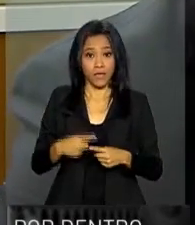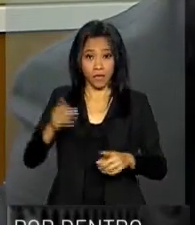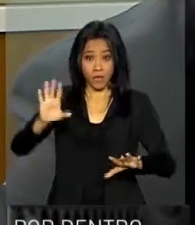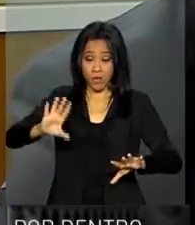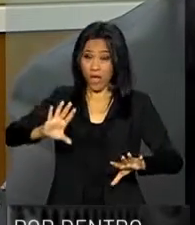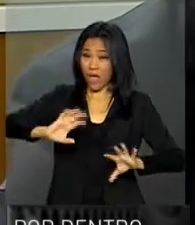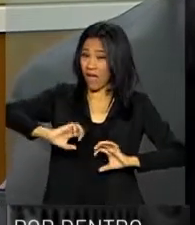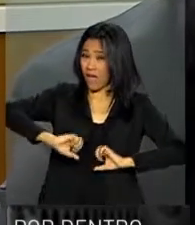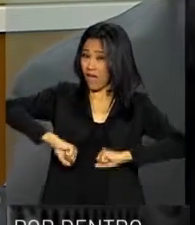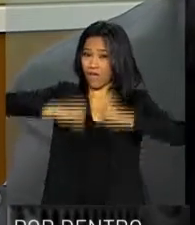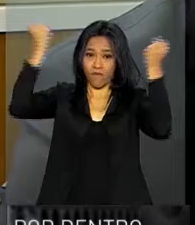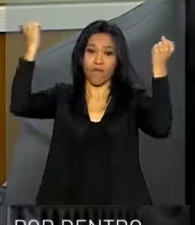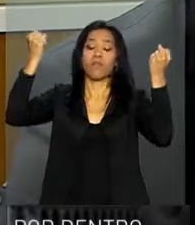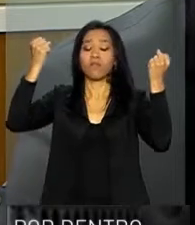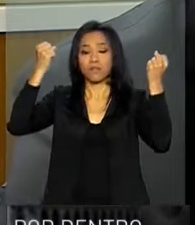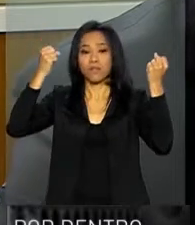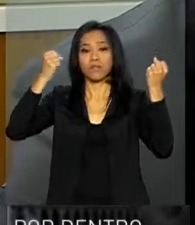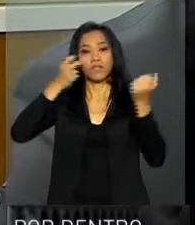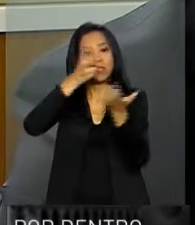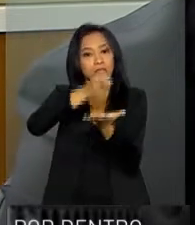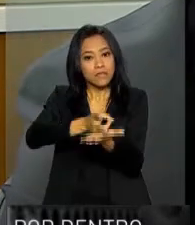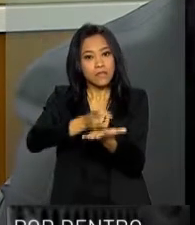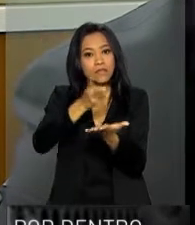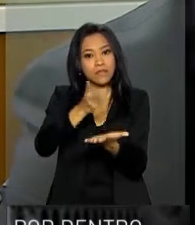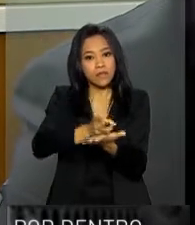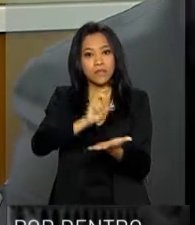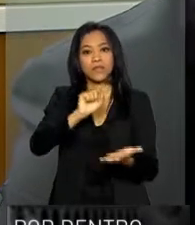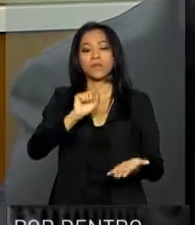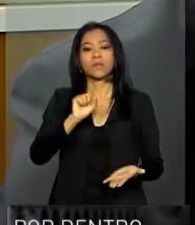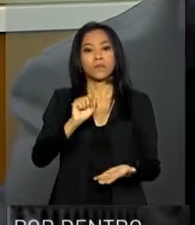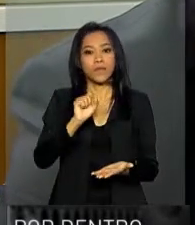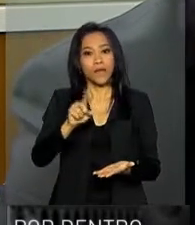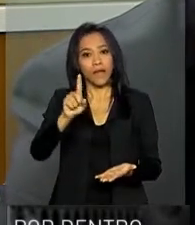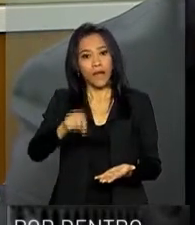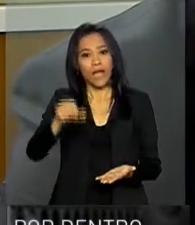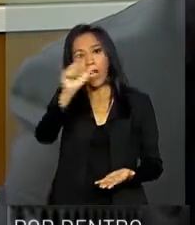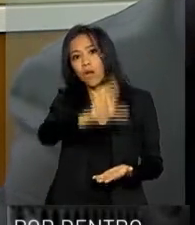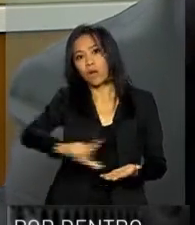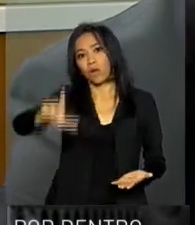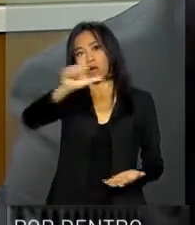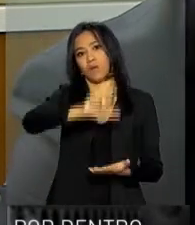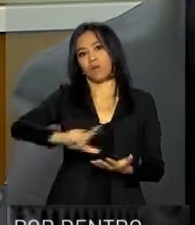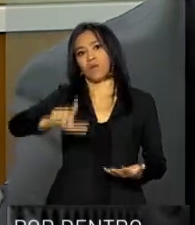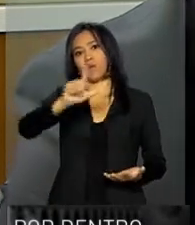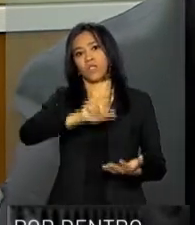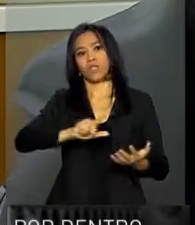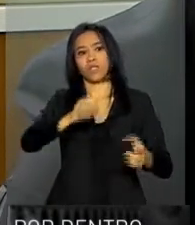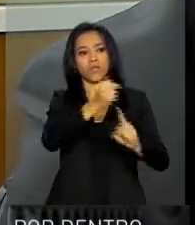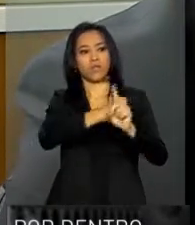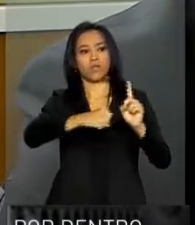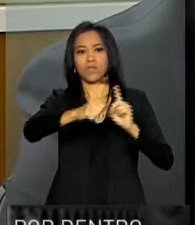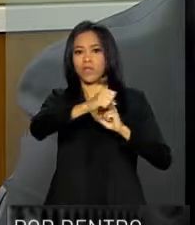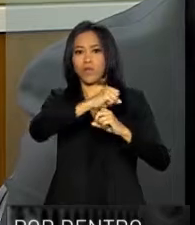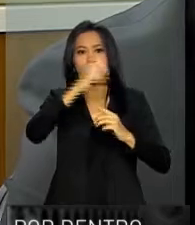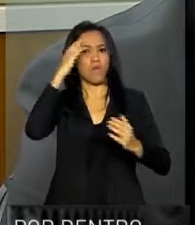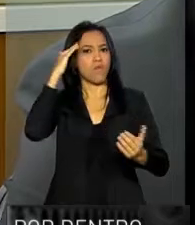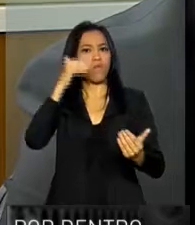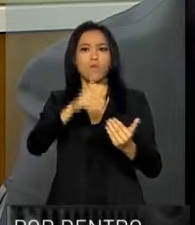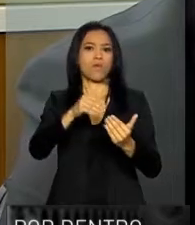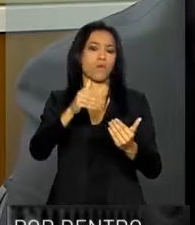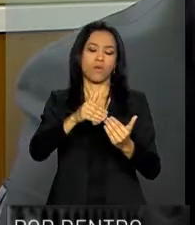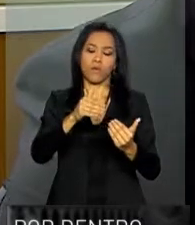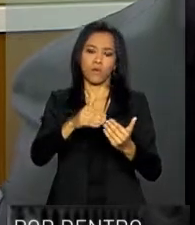sempre é mais com a questão da lógica social não permitir se que é que haja um enfrentamento